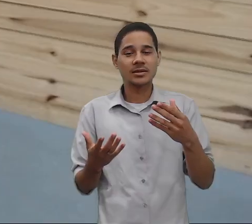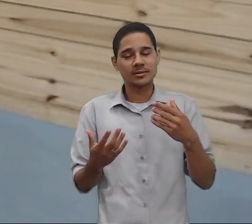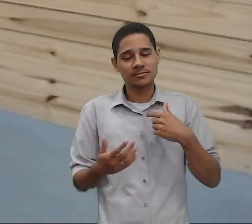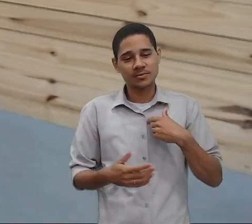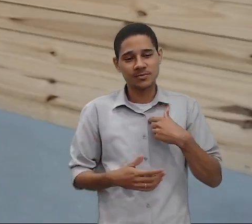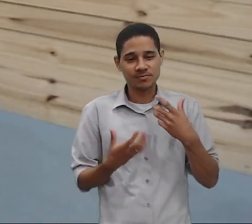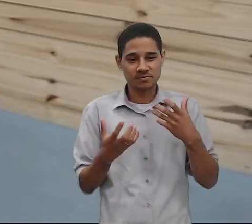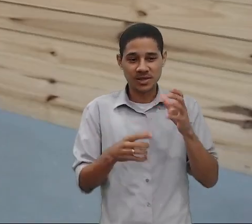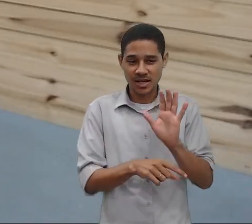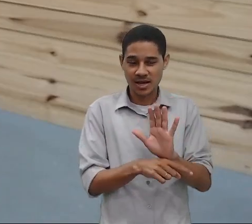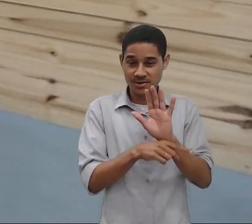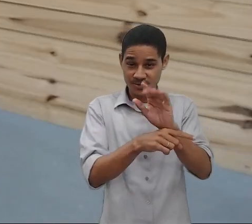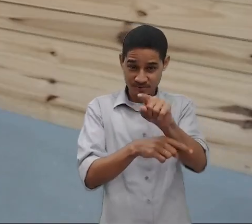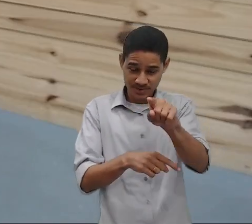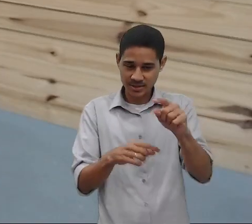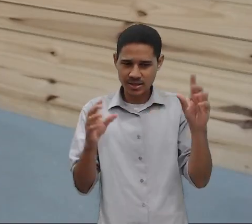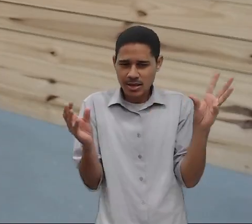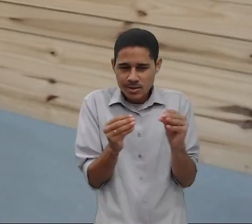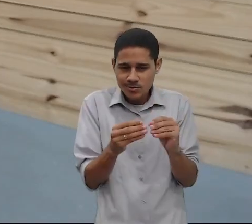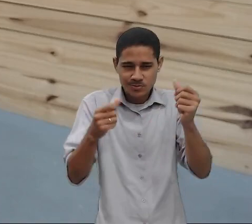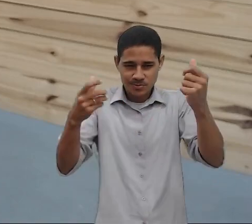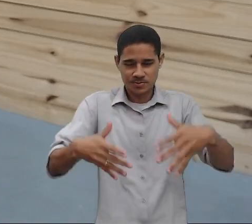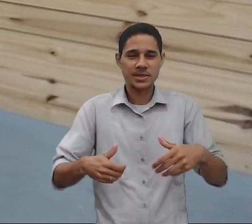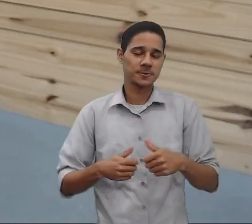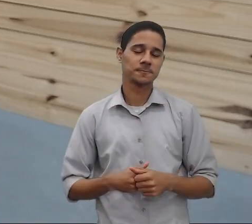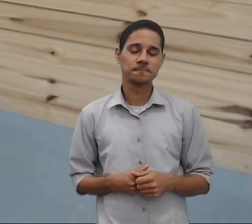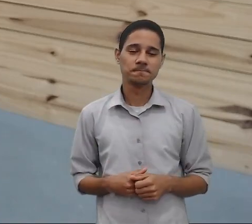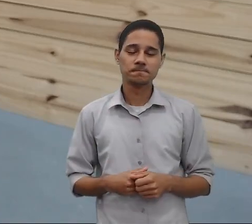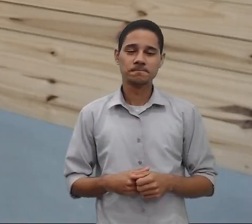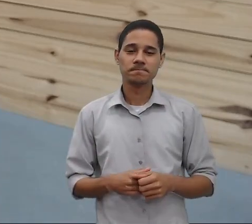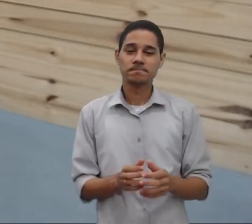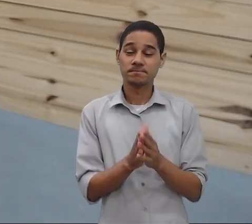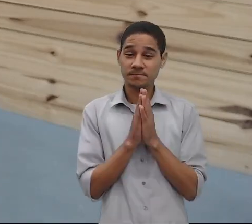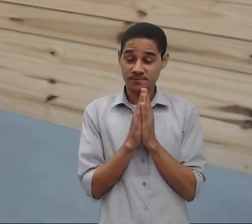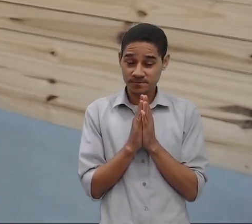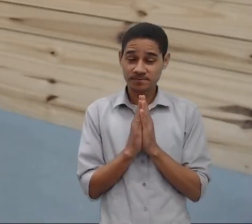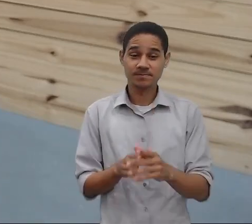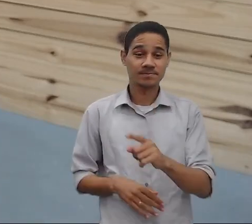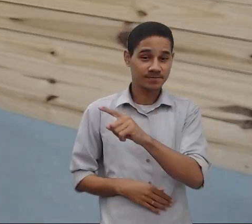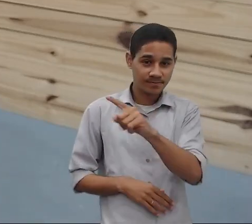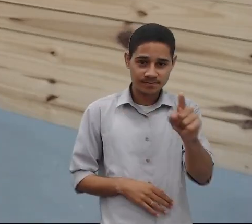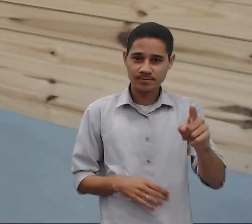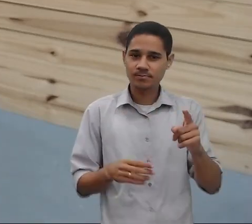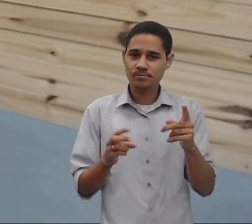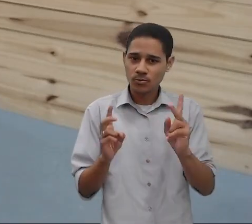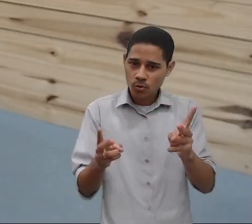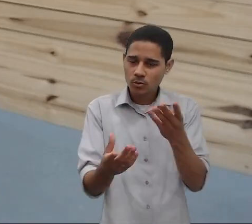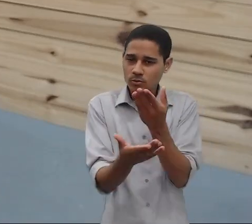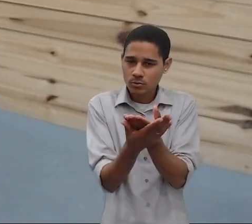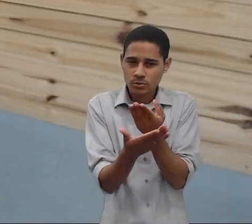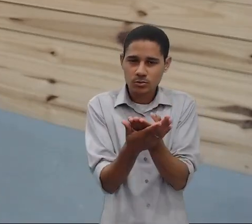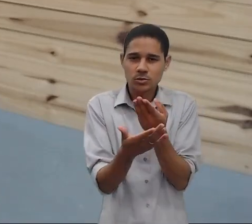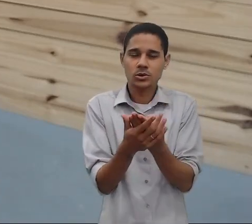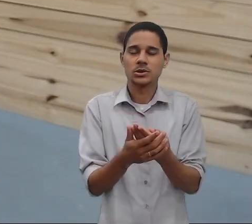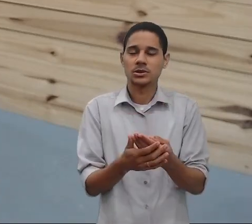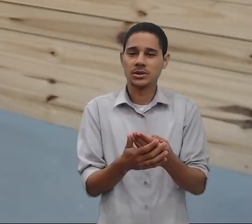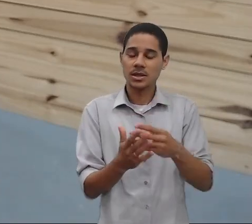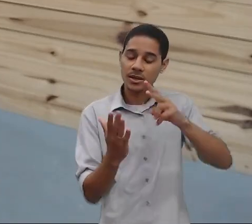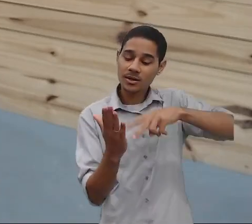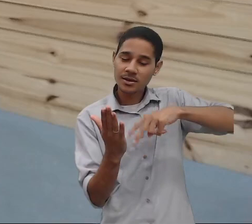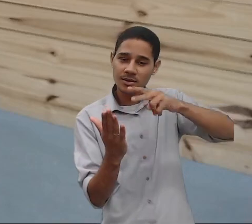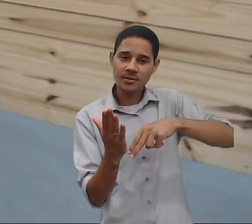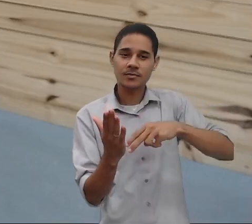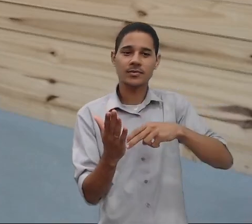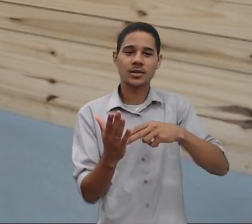pequeno resumo dessa unidade. Peço que vocês deem continuidade aos estudos, lendo